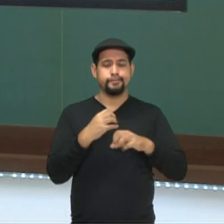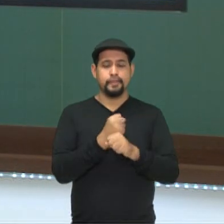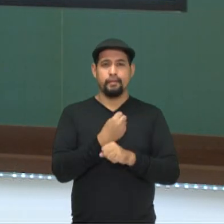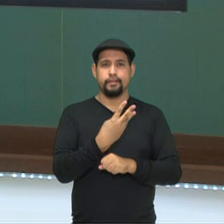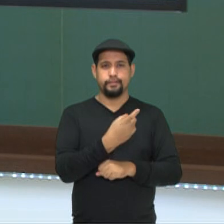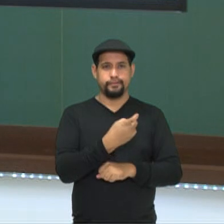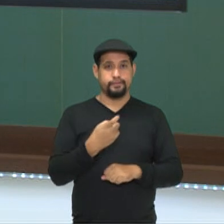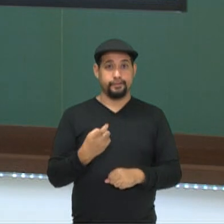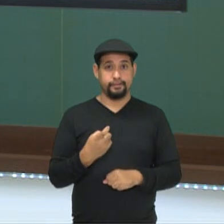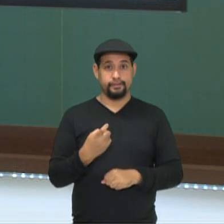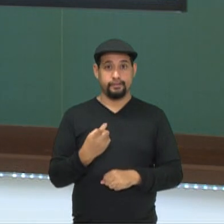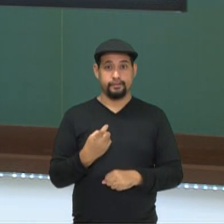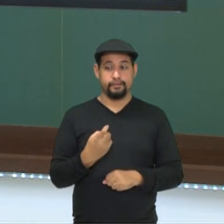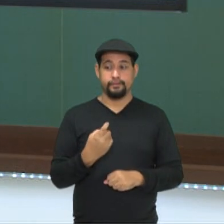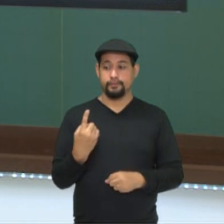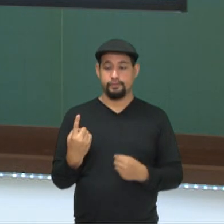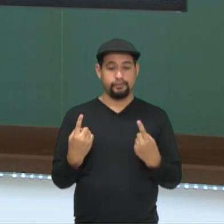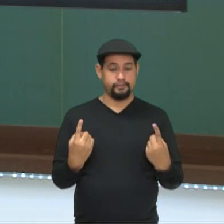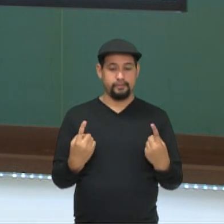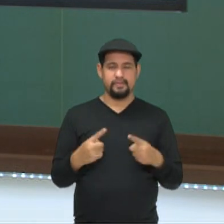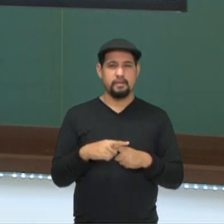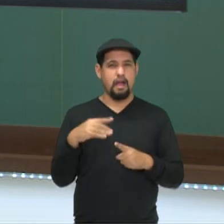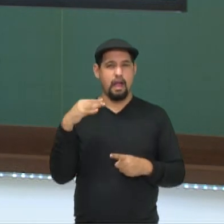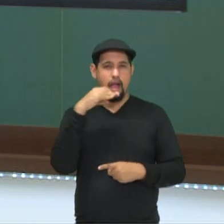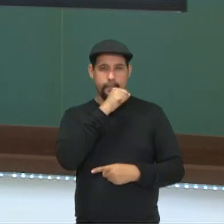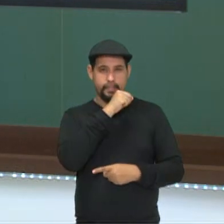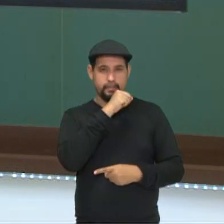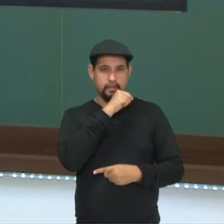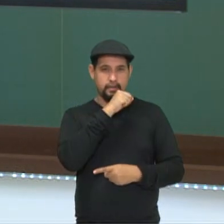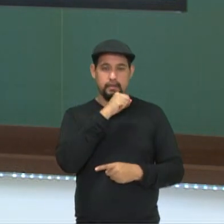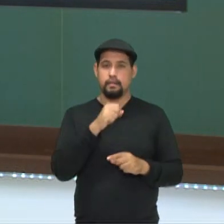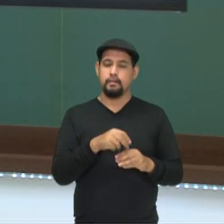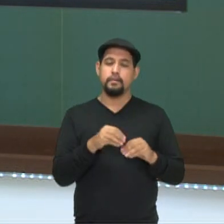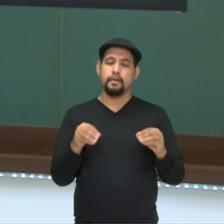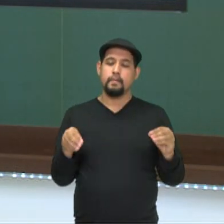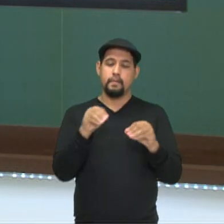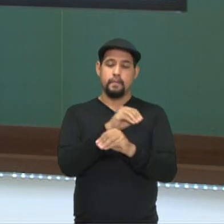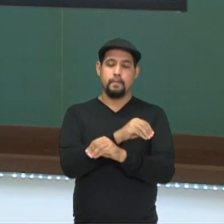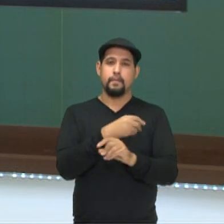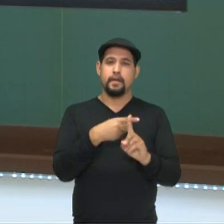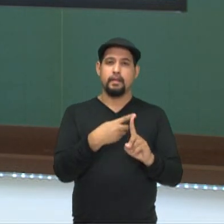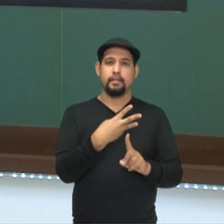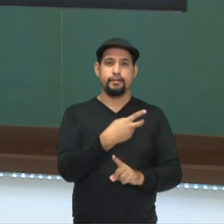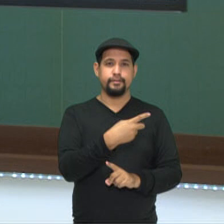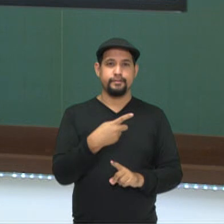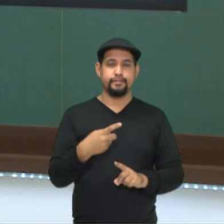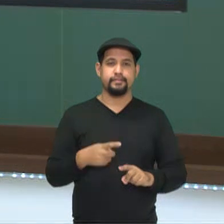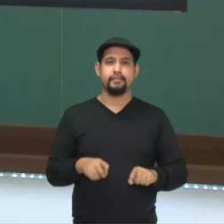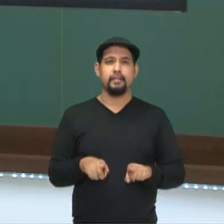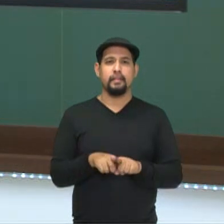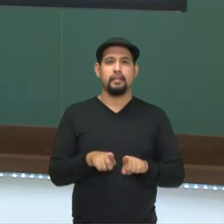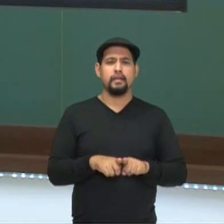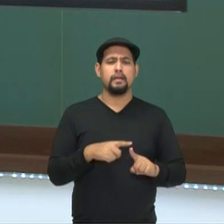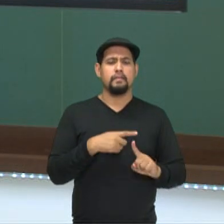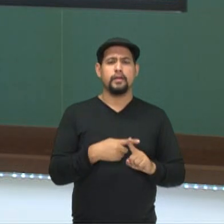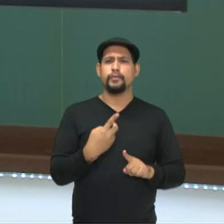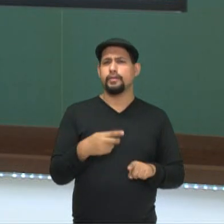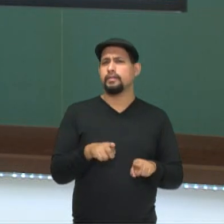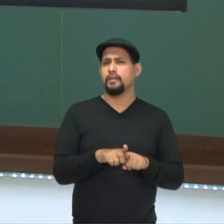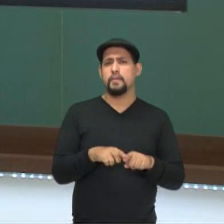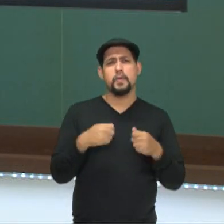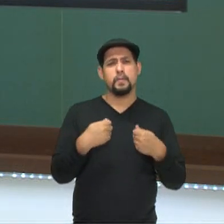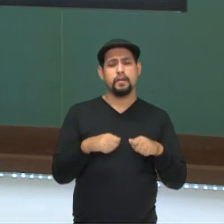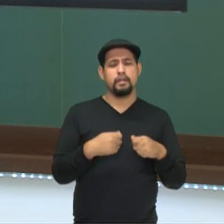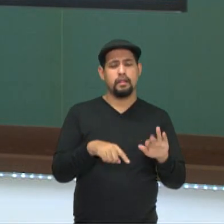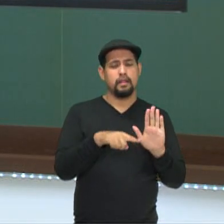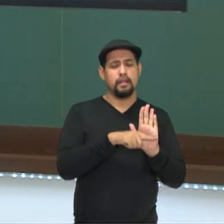3x dos dois lados de forma rápida passa mais 3x OC e comer mais dois também eu